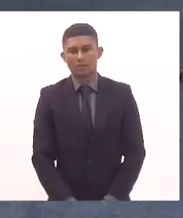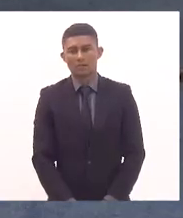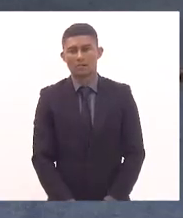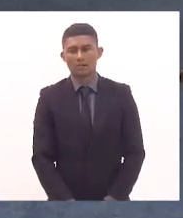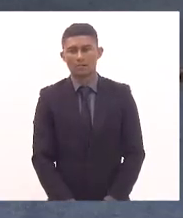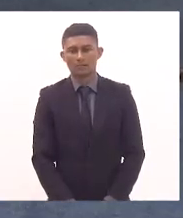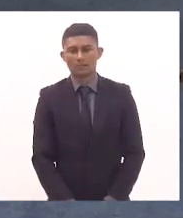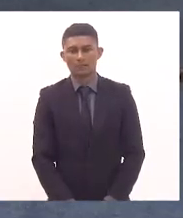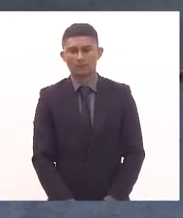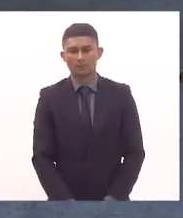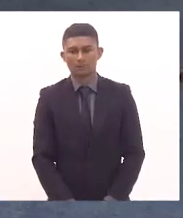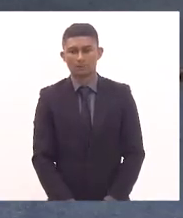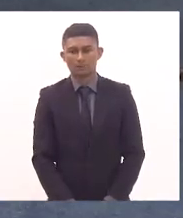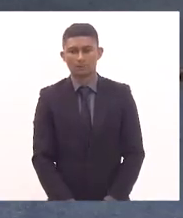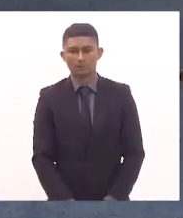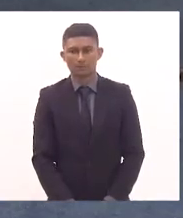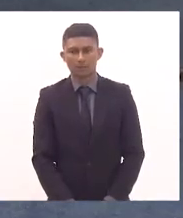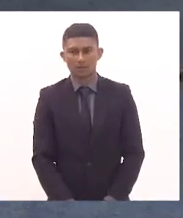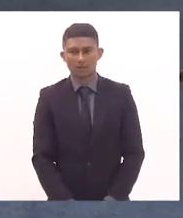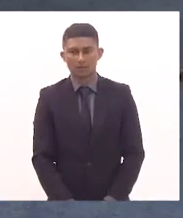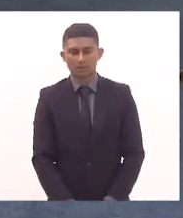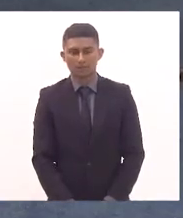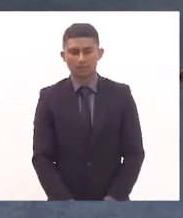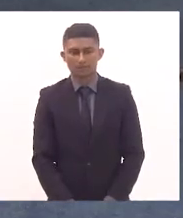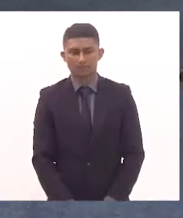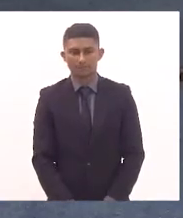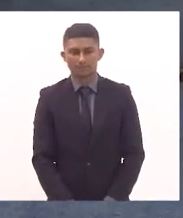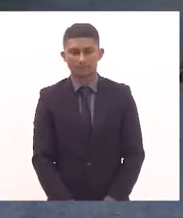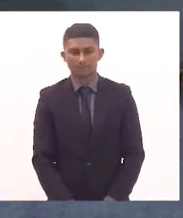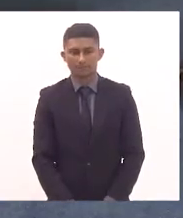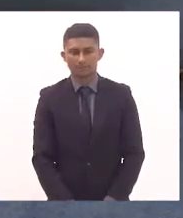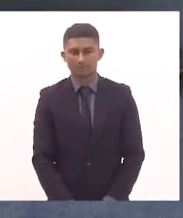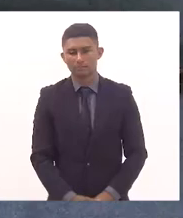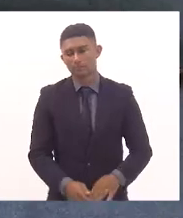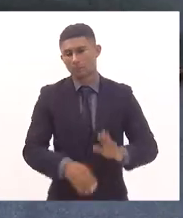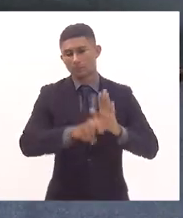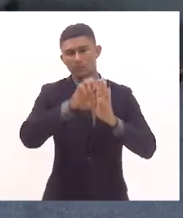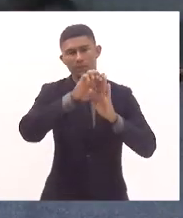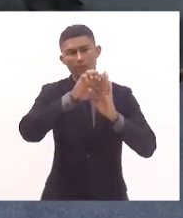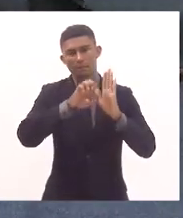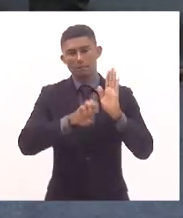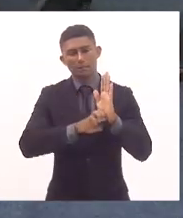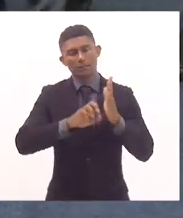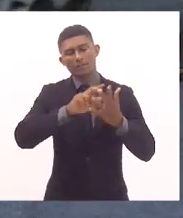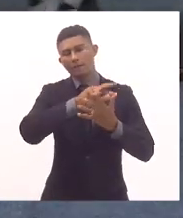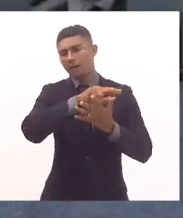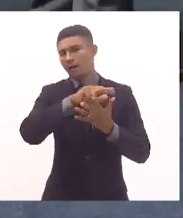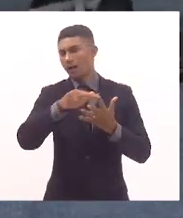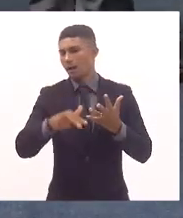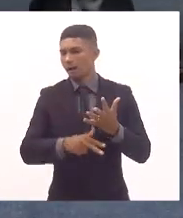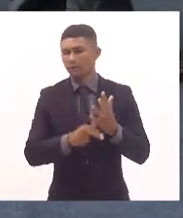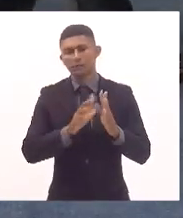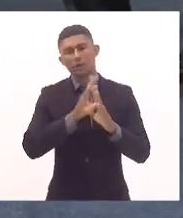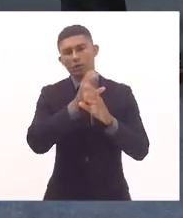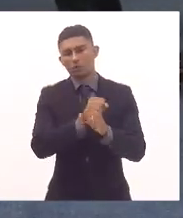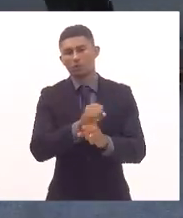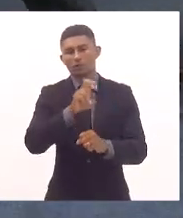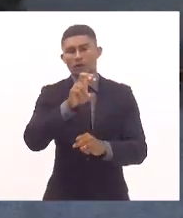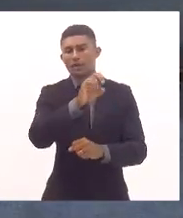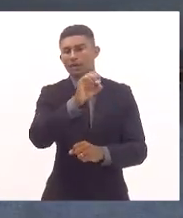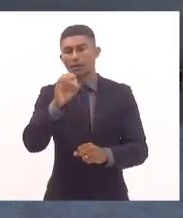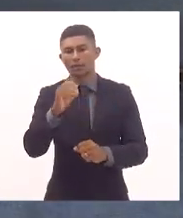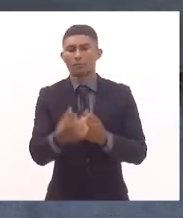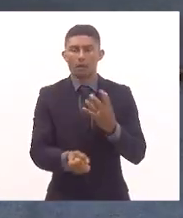215, 218, 220, 222, 333, 334, 338, 340, 344,